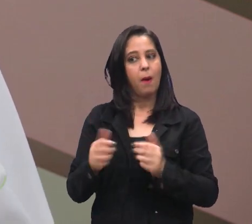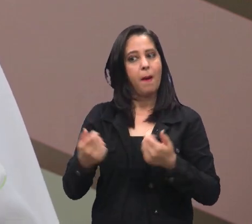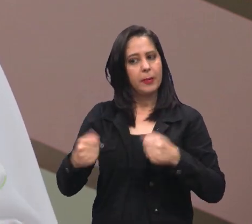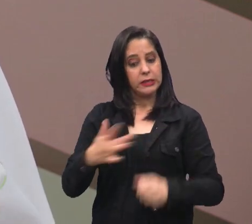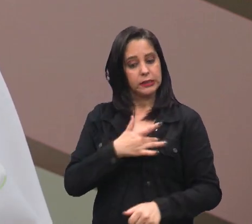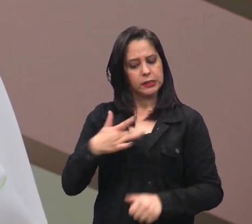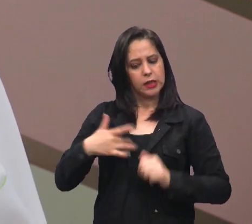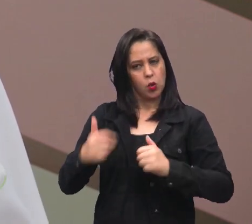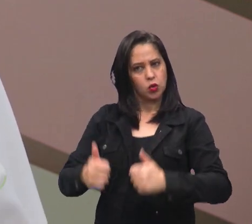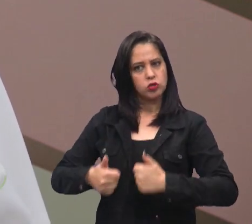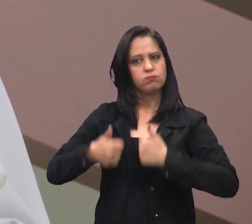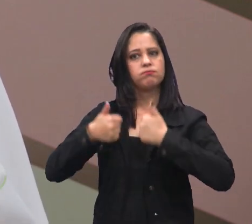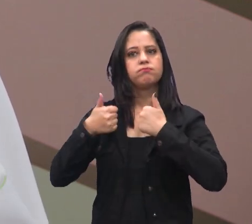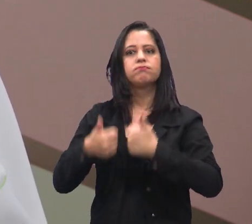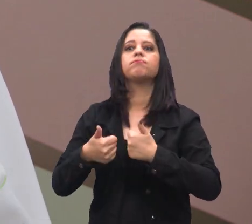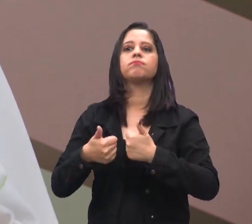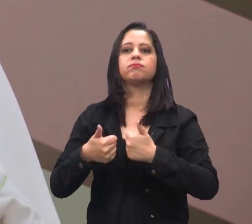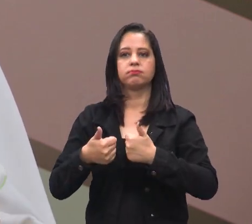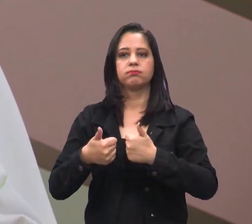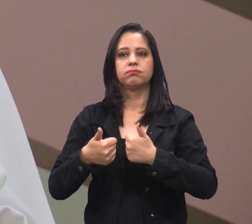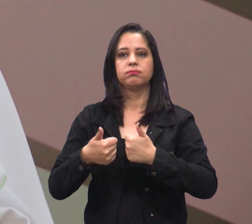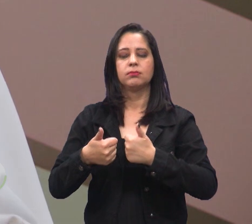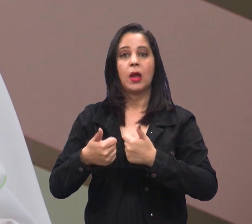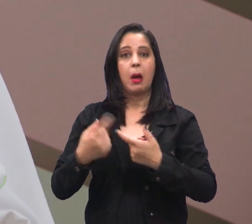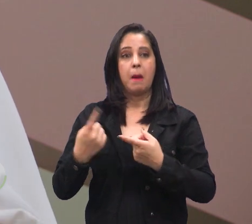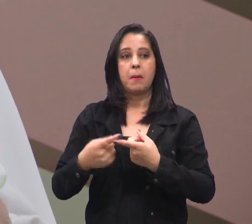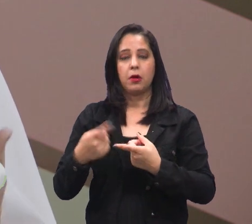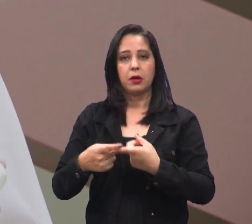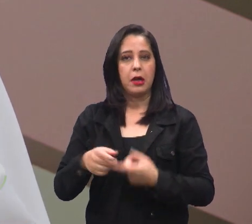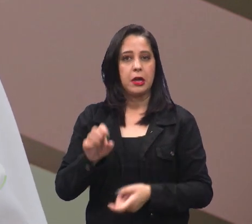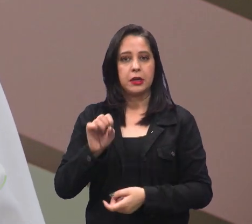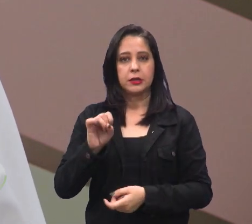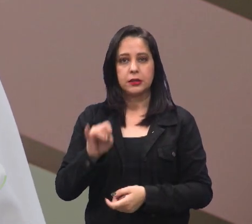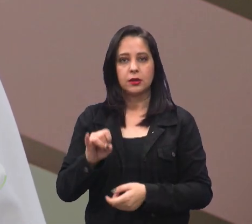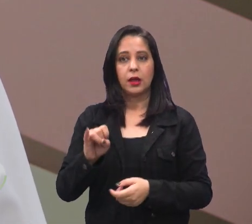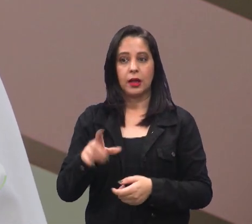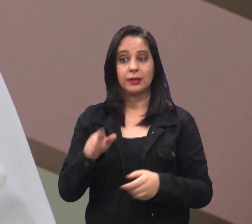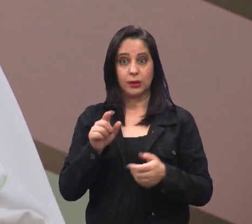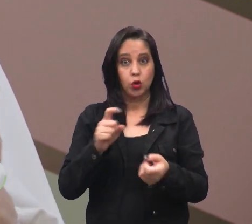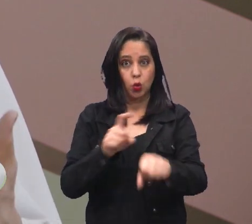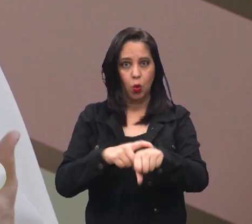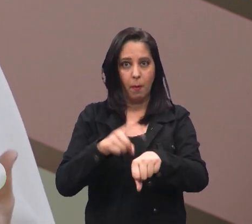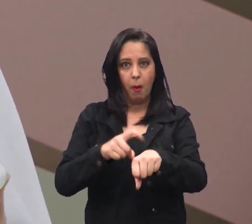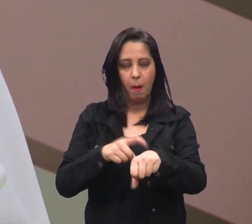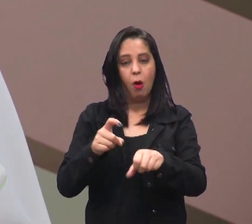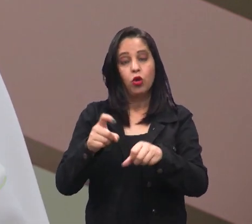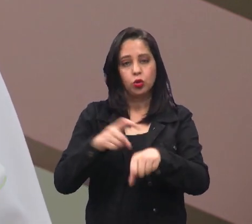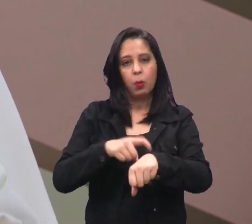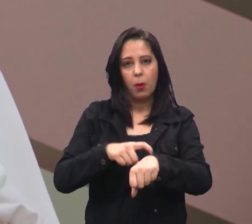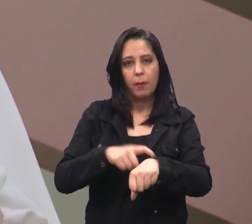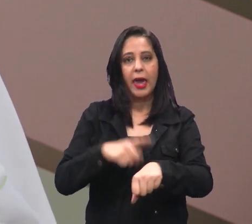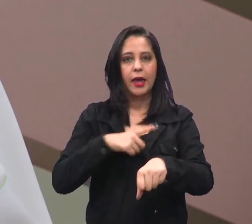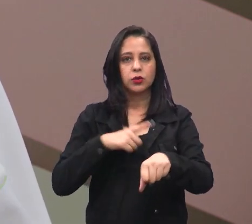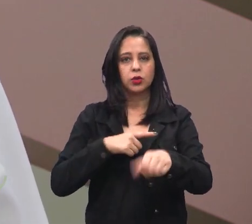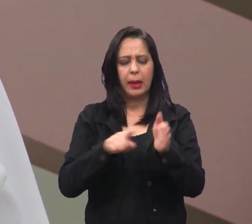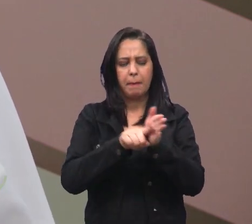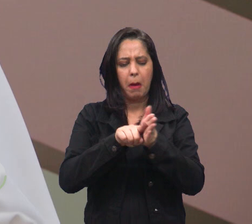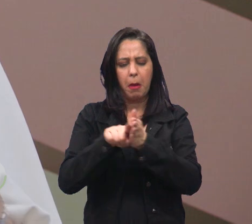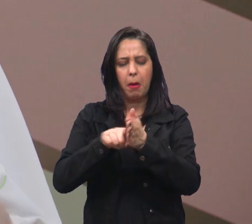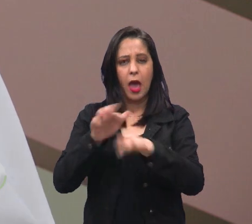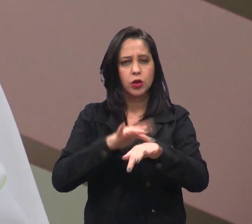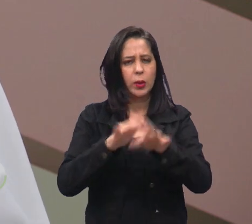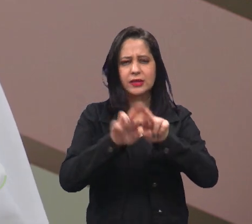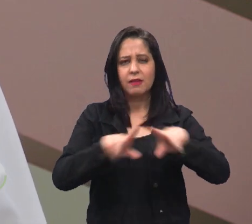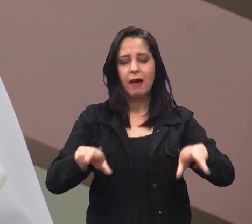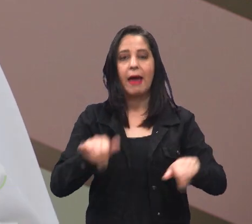outra, porque na doação de sangue se faz exames de várias doenças infecciosas, como o HIV, como exames de